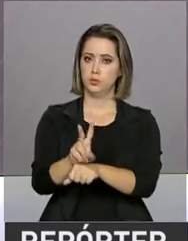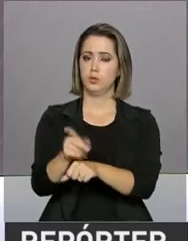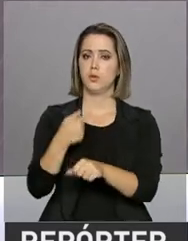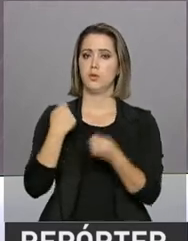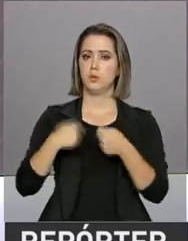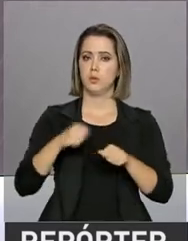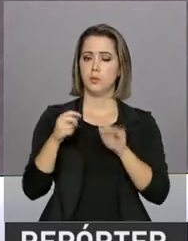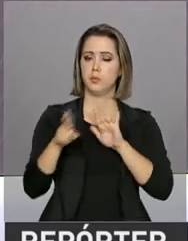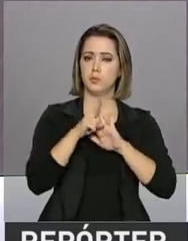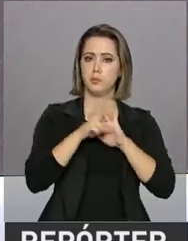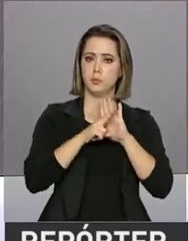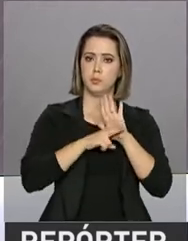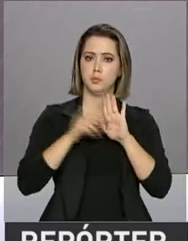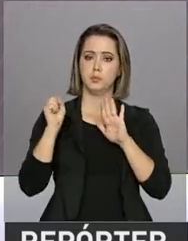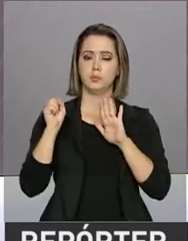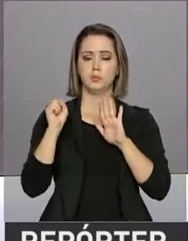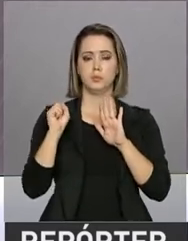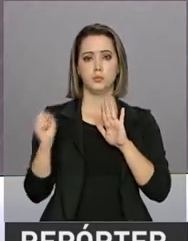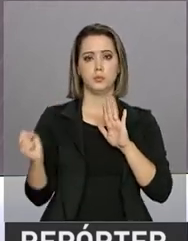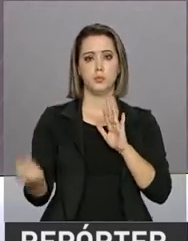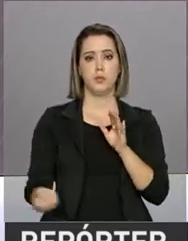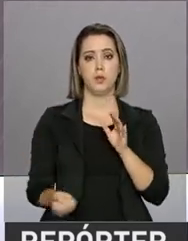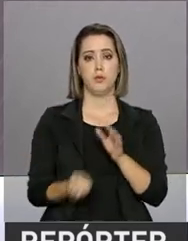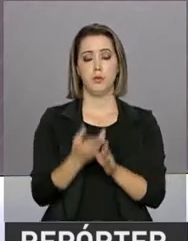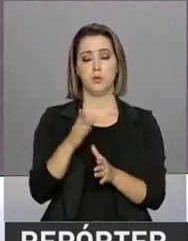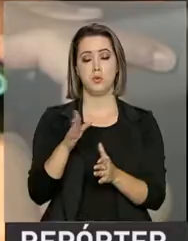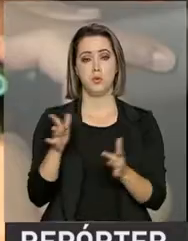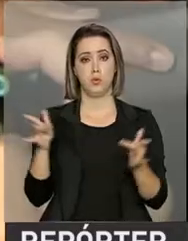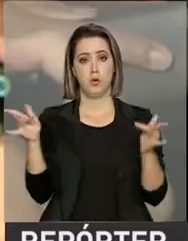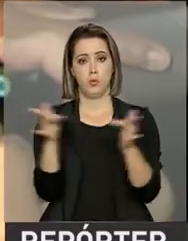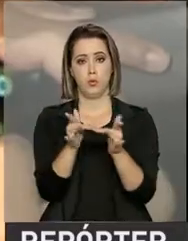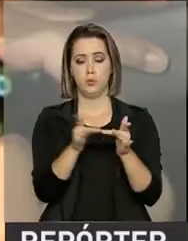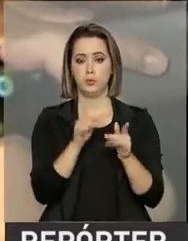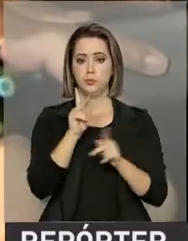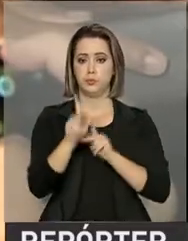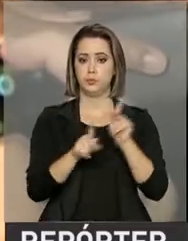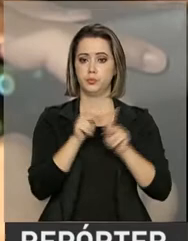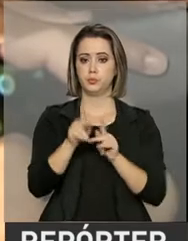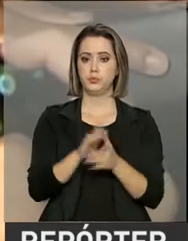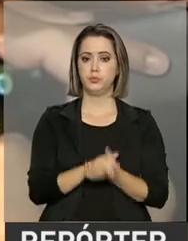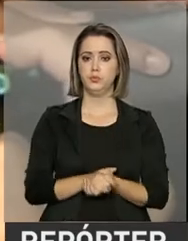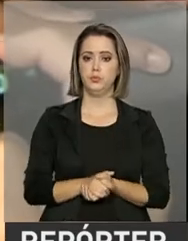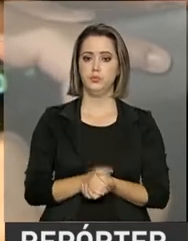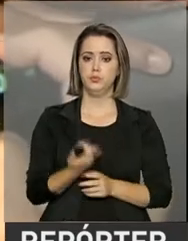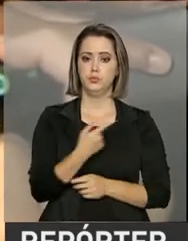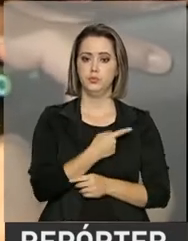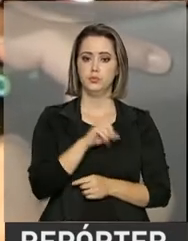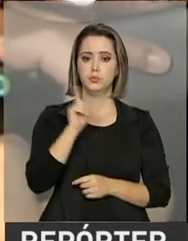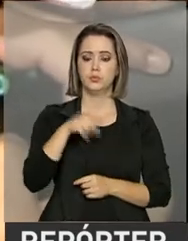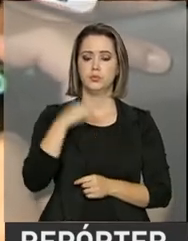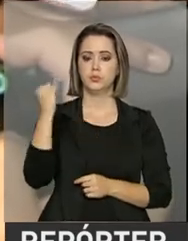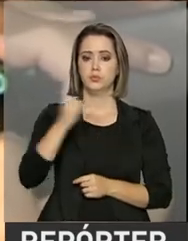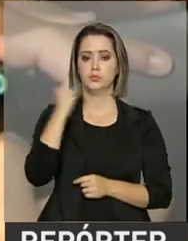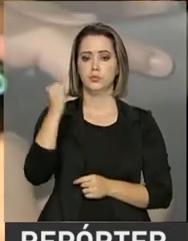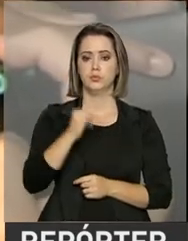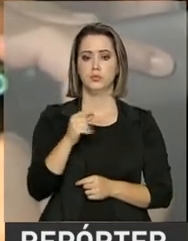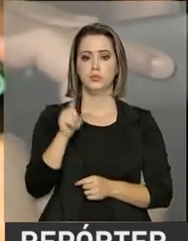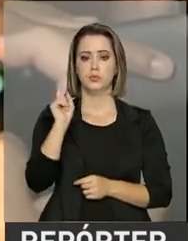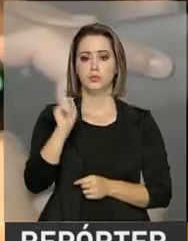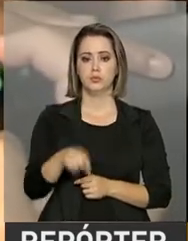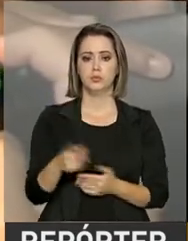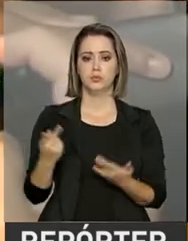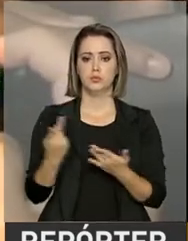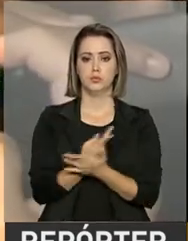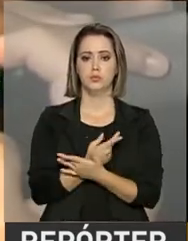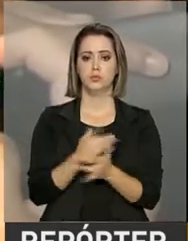seja feita com a aprovação da população é de fato foi a natal que seja